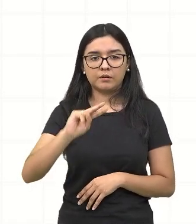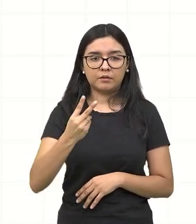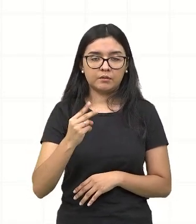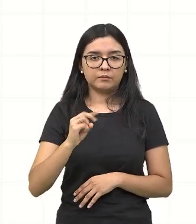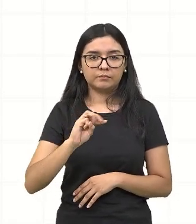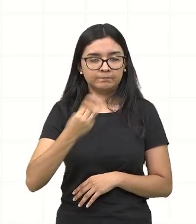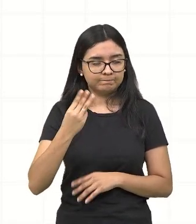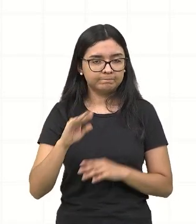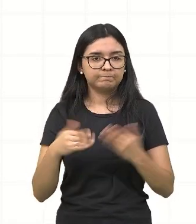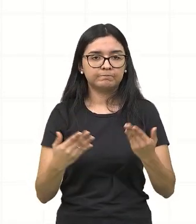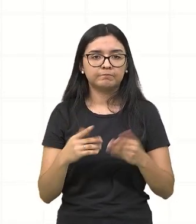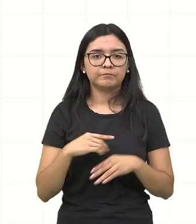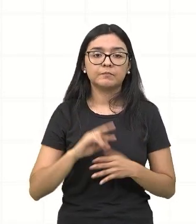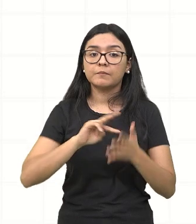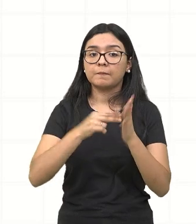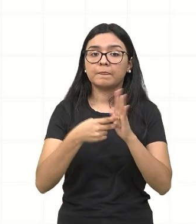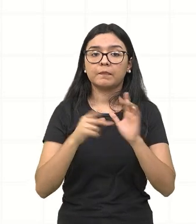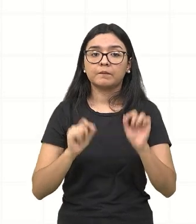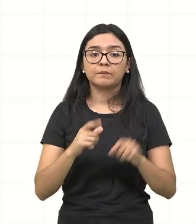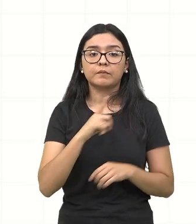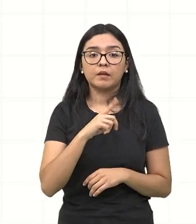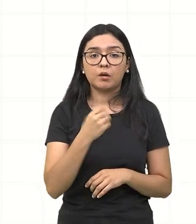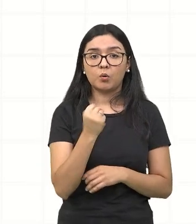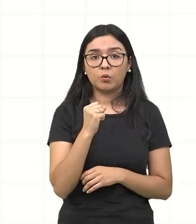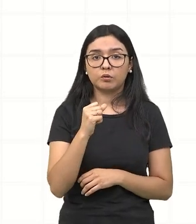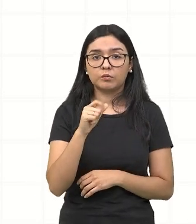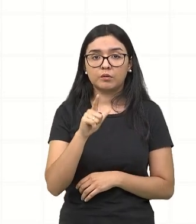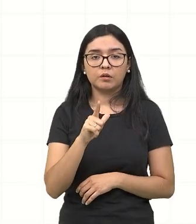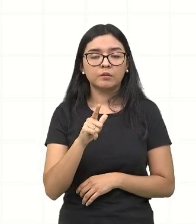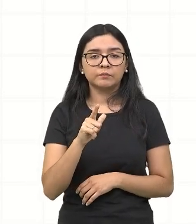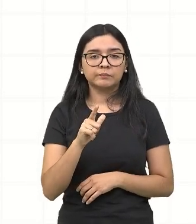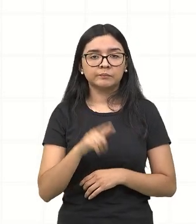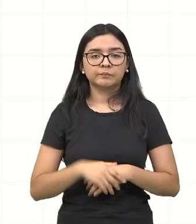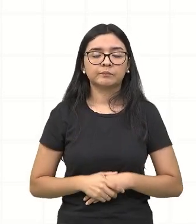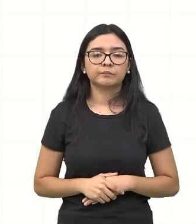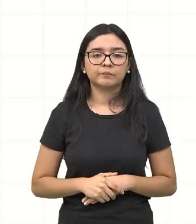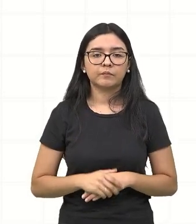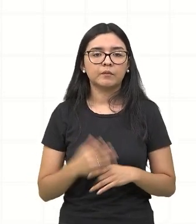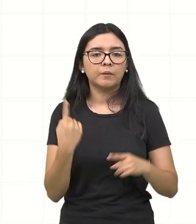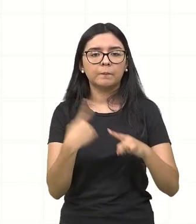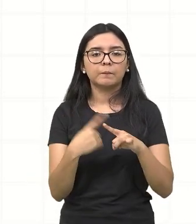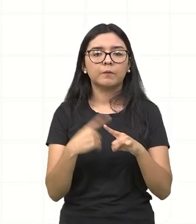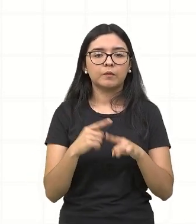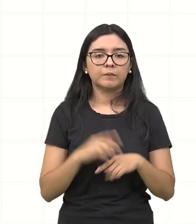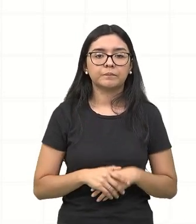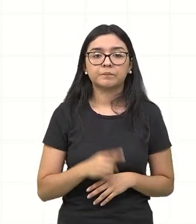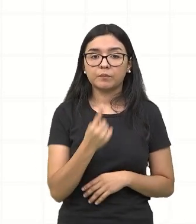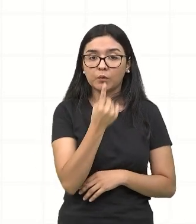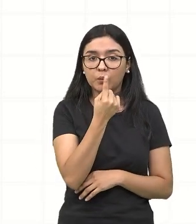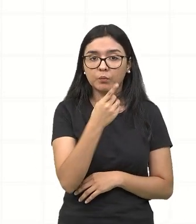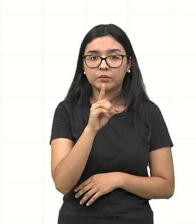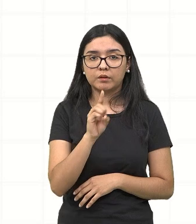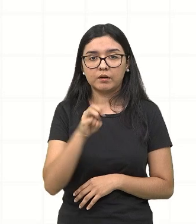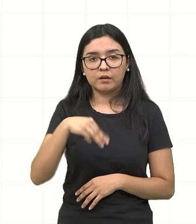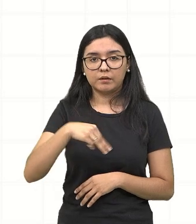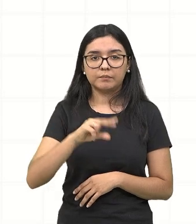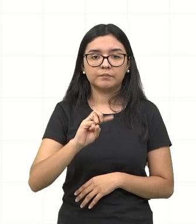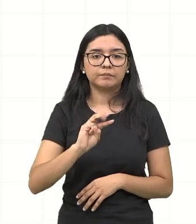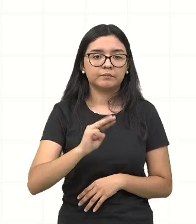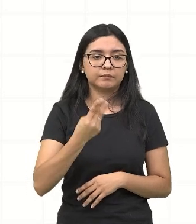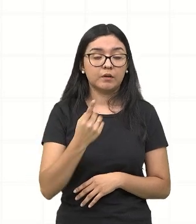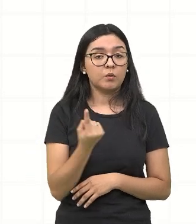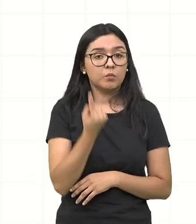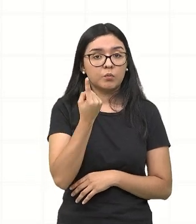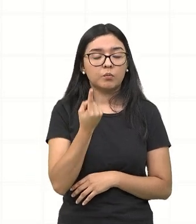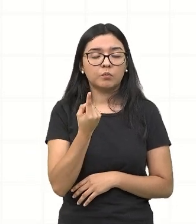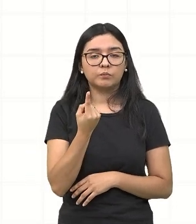cúbicos, quer dizer que nós temos 8 litros. Por quê? porque 1 decímetro cúbico é igual